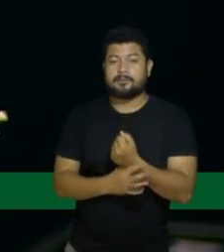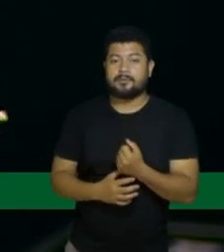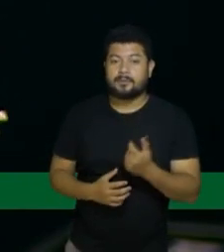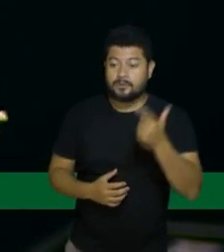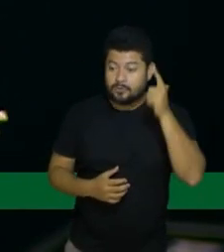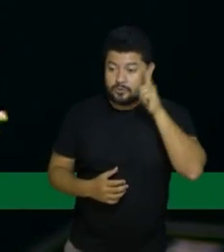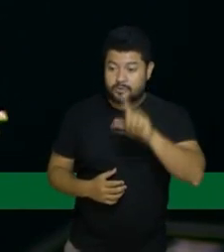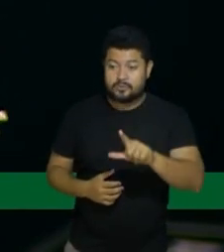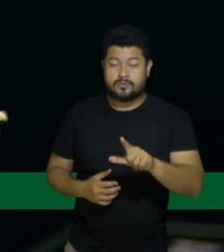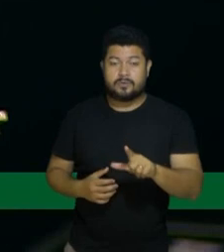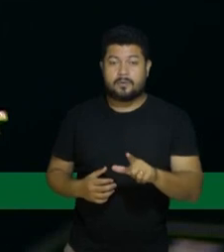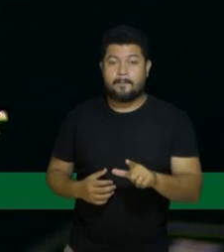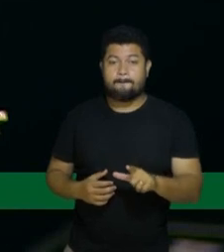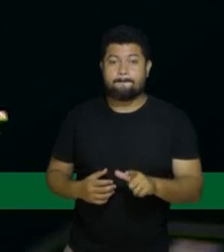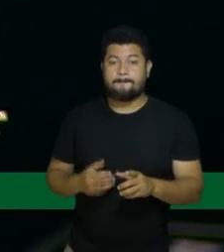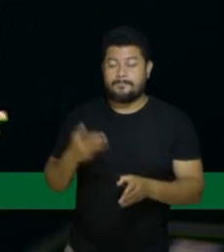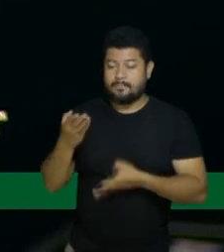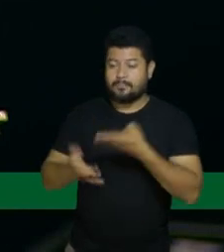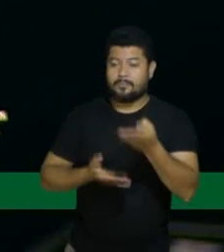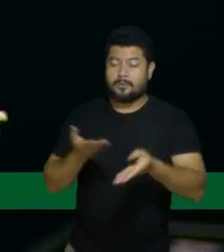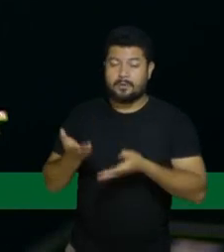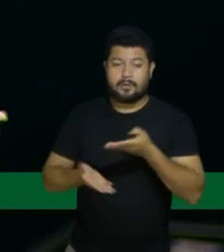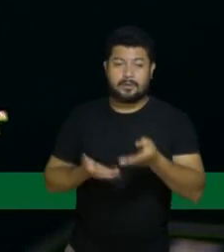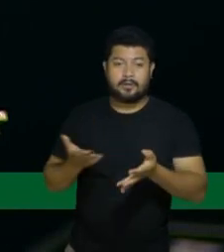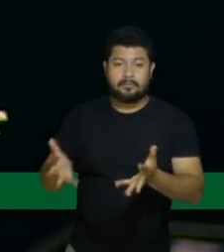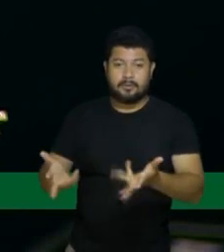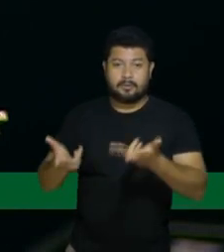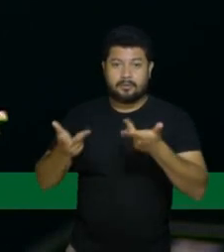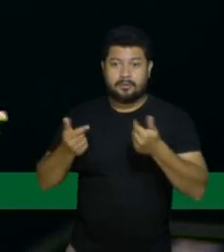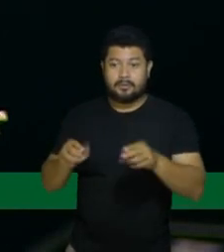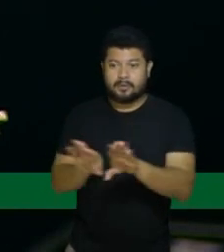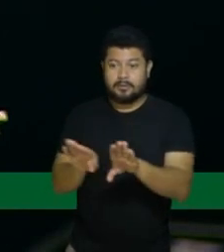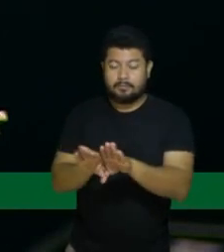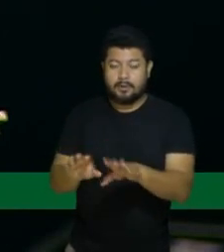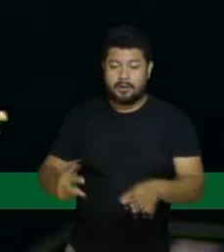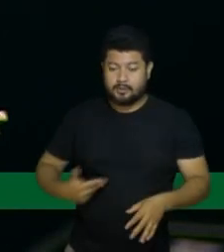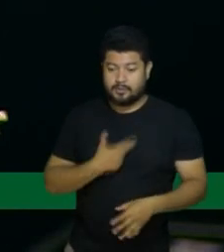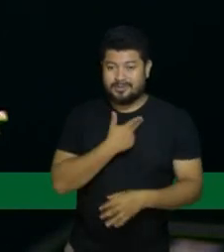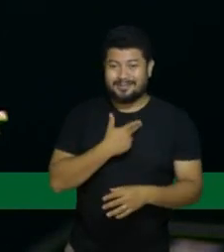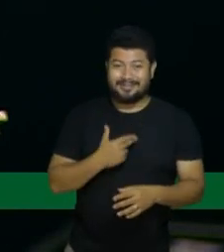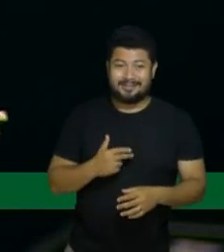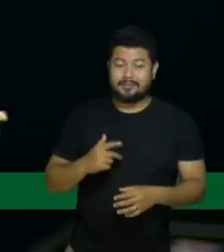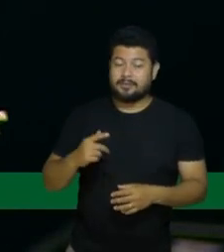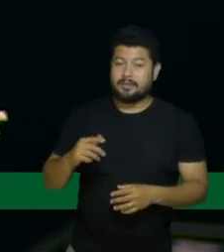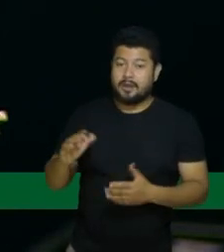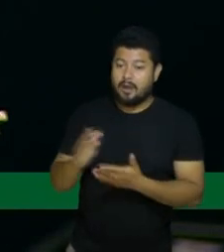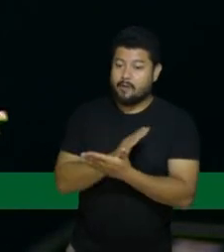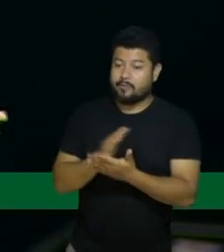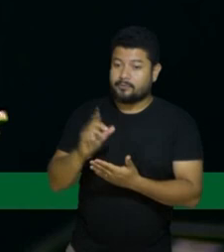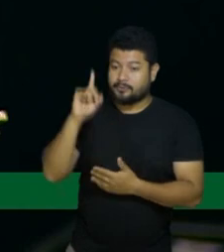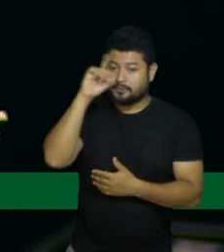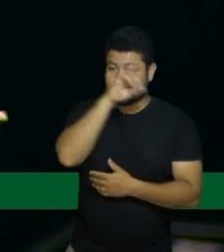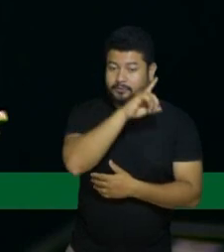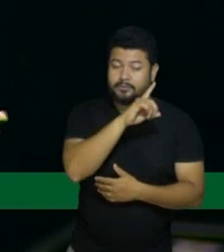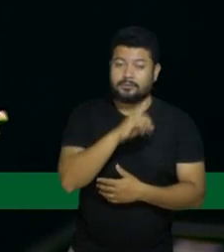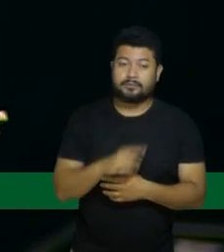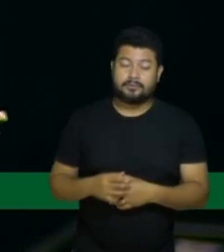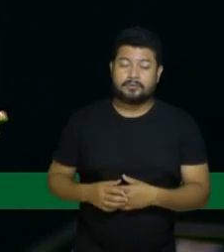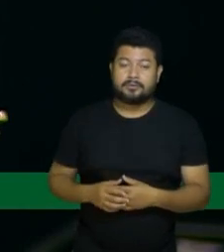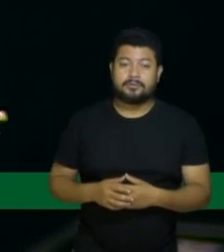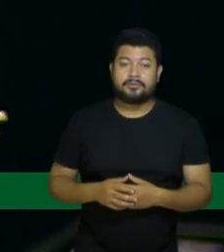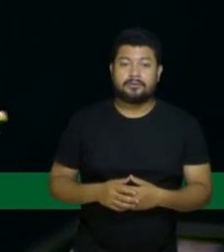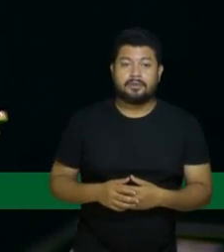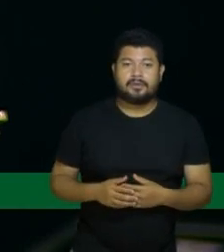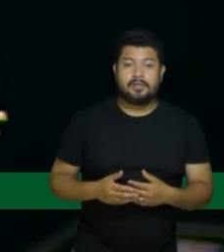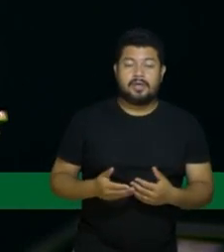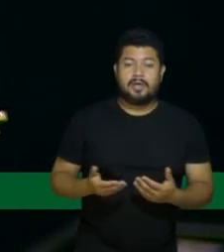oferecer atendimento de qualidade e alta complexidade a todos que deles necessitam contamos com o apoio e